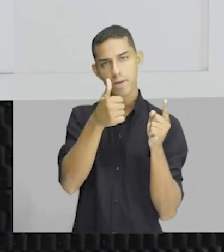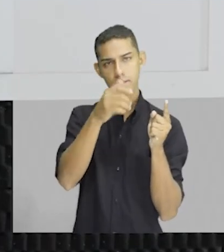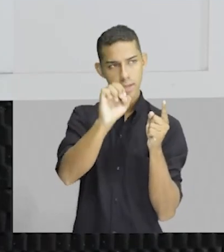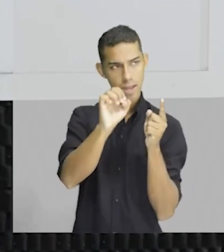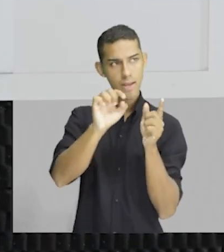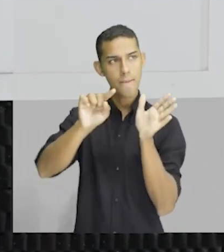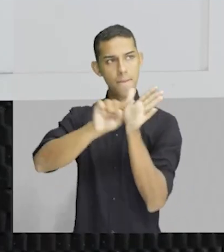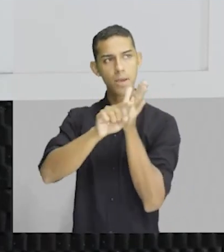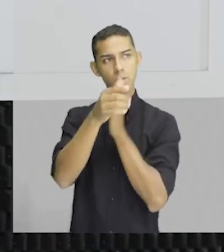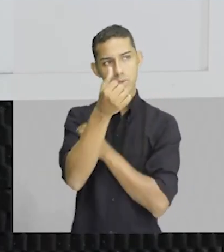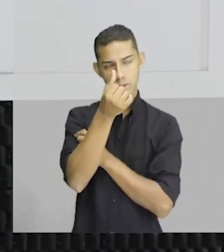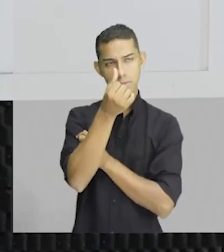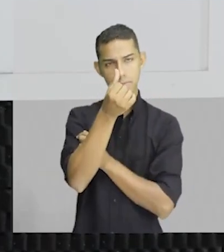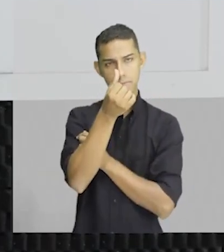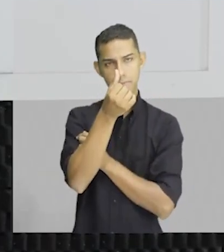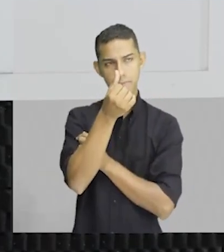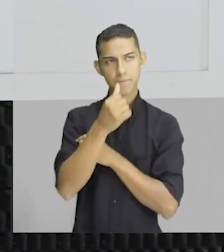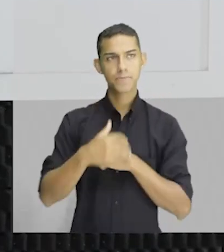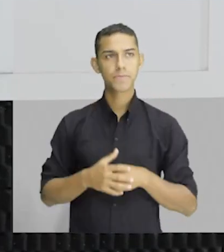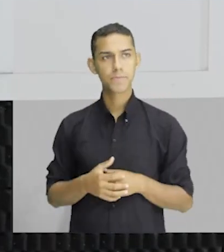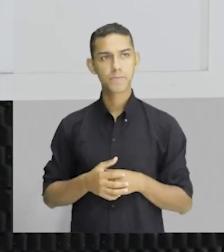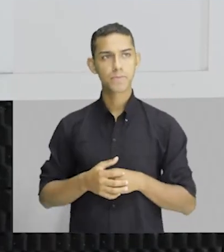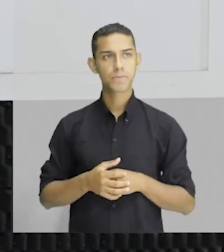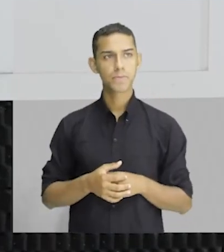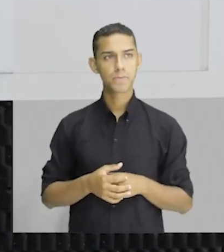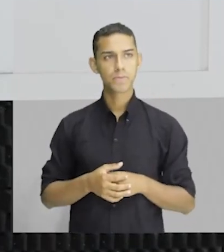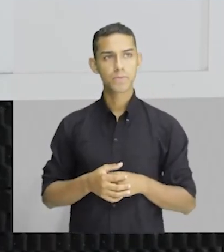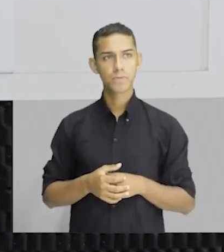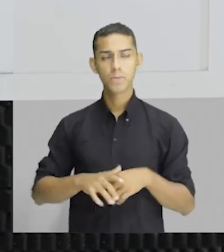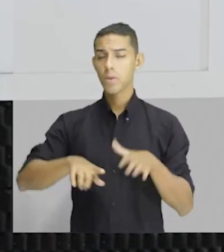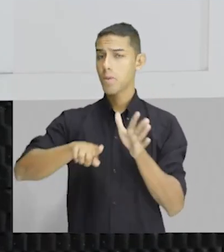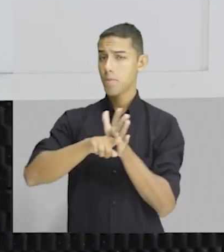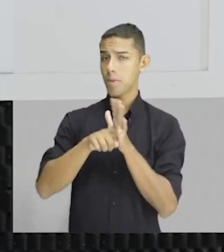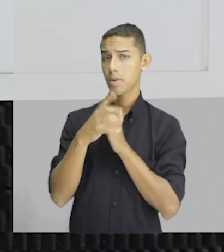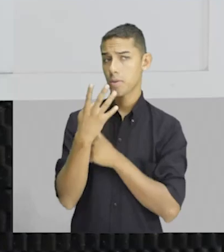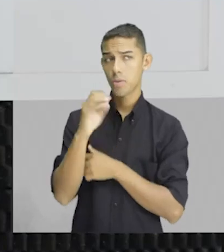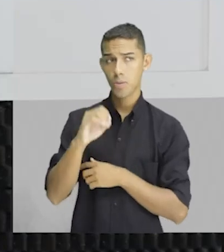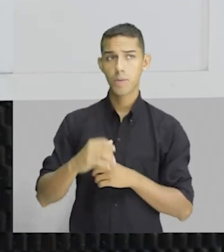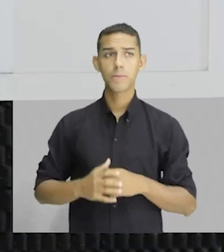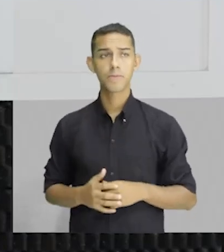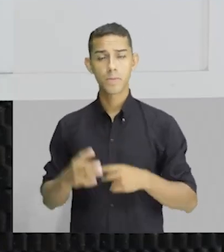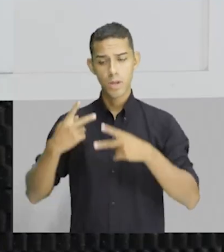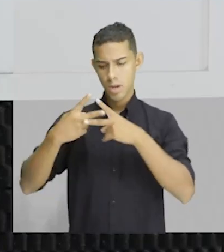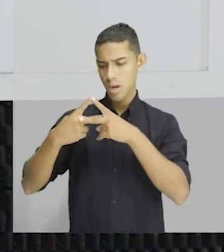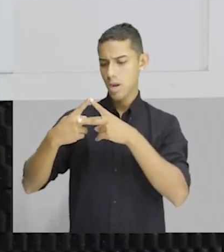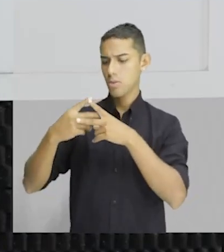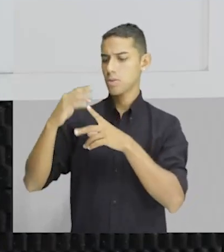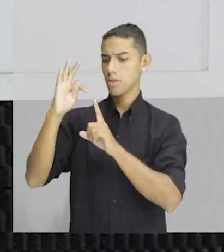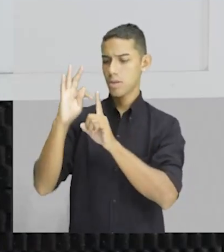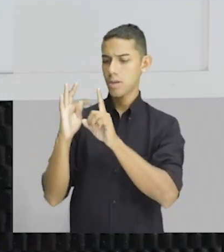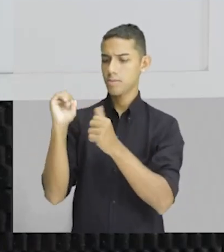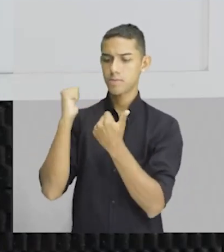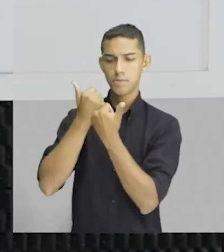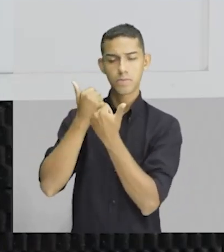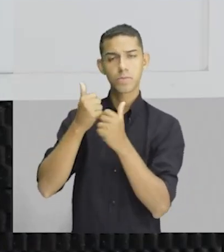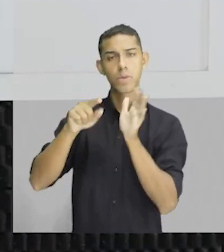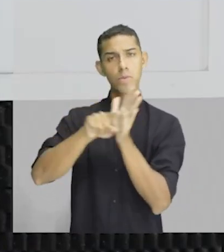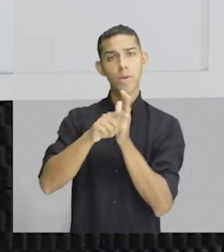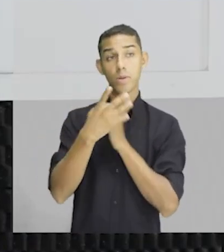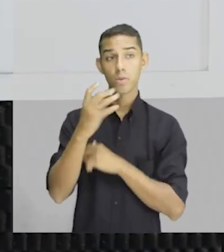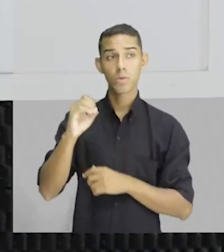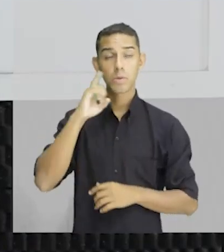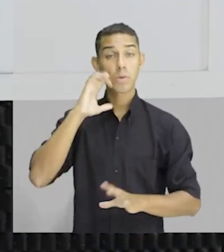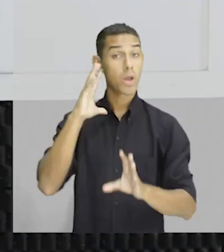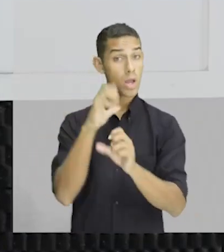10 elevado a menos 6, variação de temperatura, menos 40. Pronto. Então vamos fazer essa continha agora aqui,